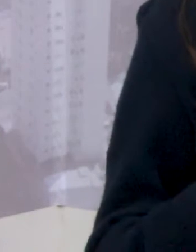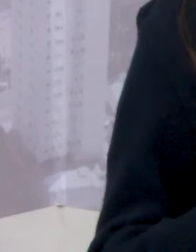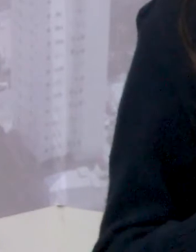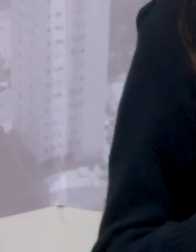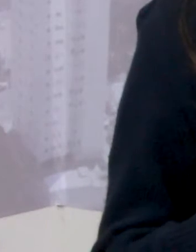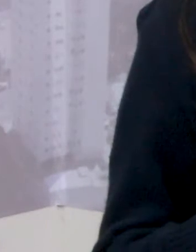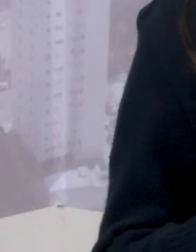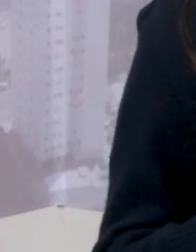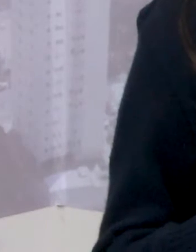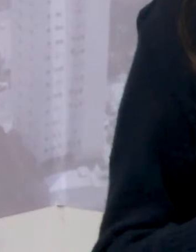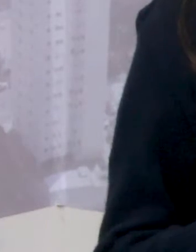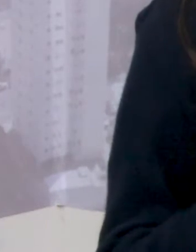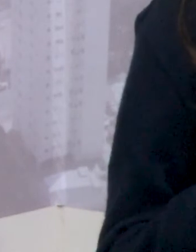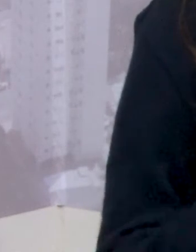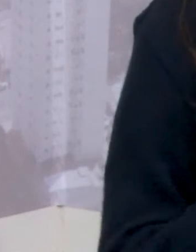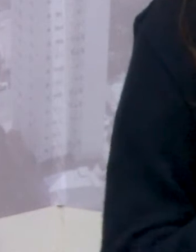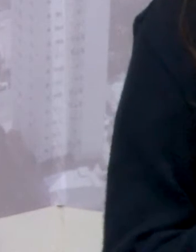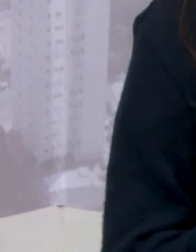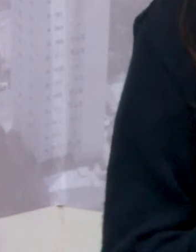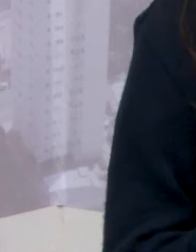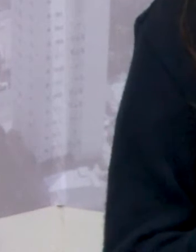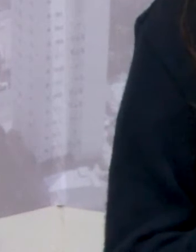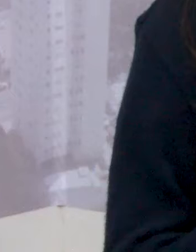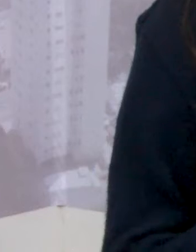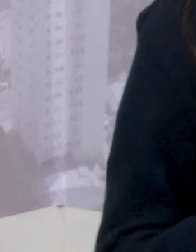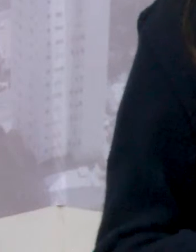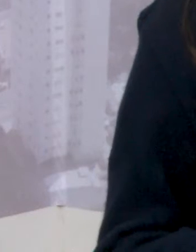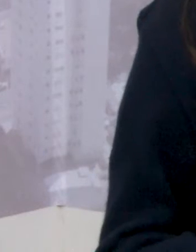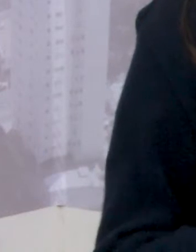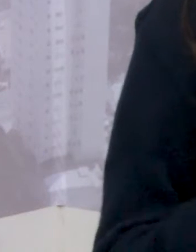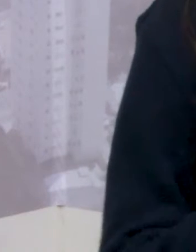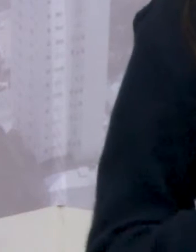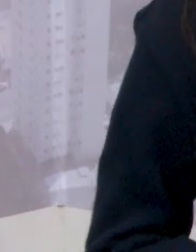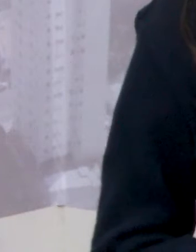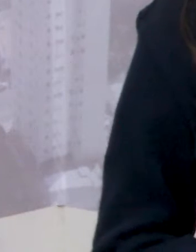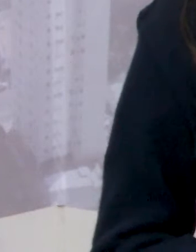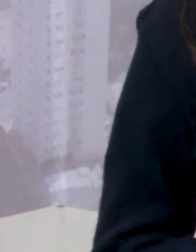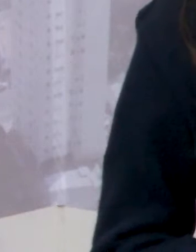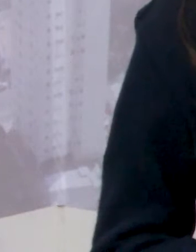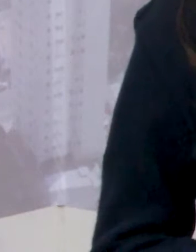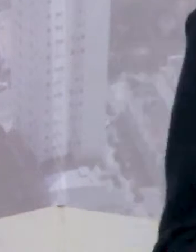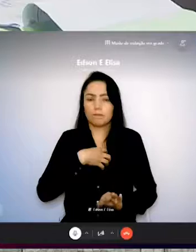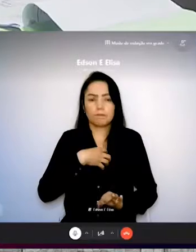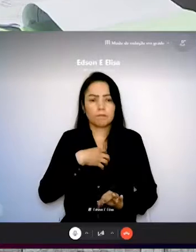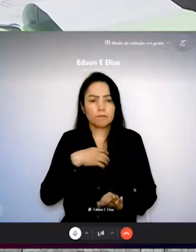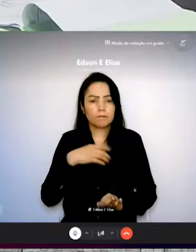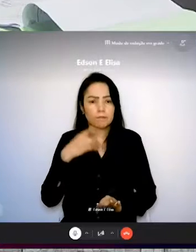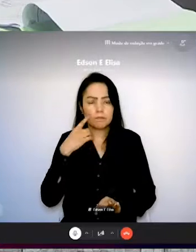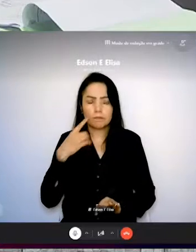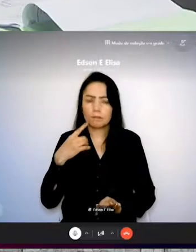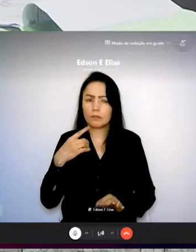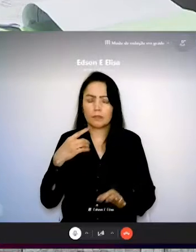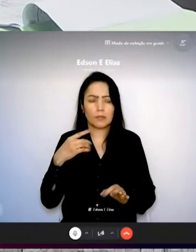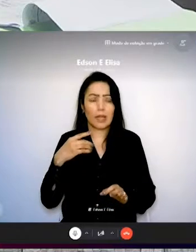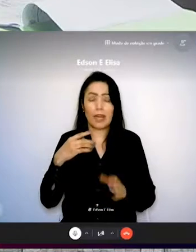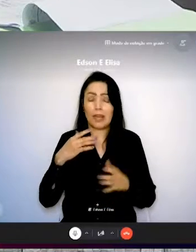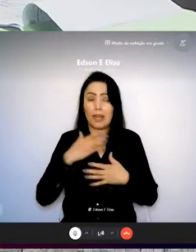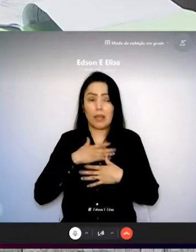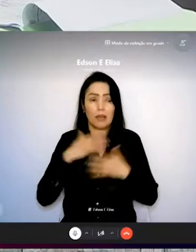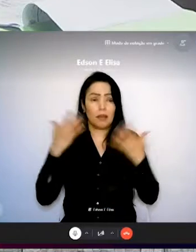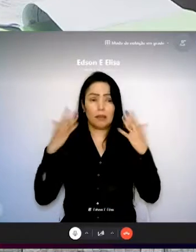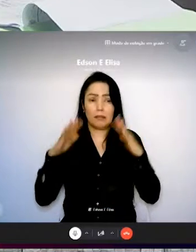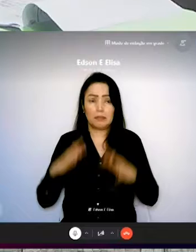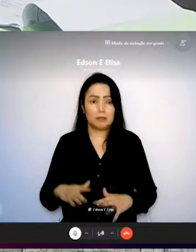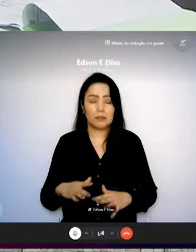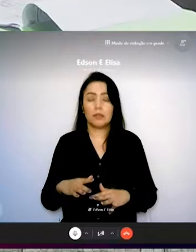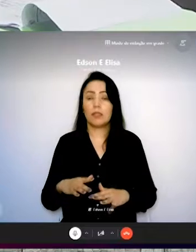pela maioria do plenário. Vamos saber mais sobre eles agora, no Sessão em Minutos. A ordem do dia começou com o